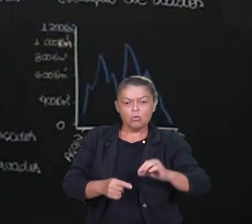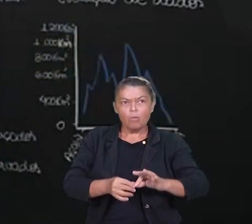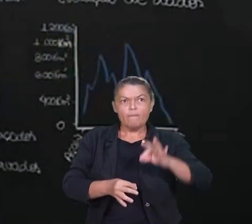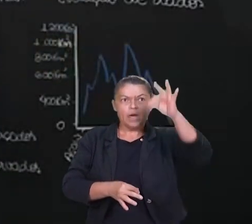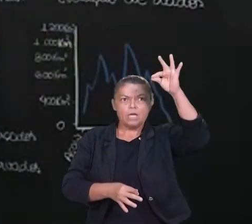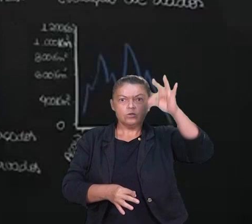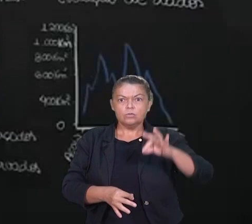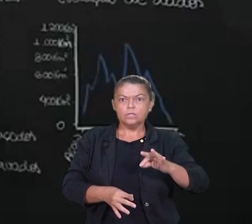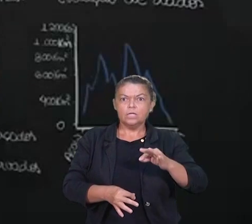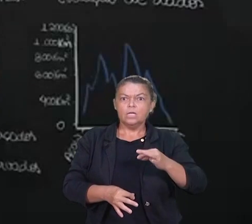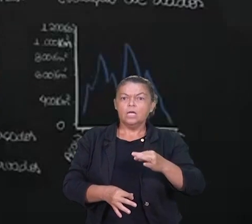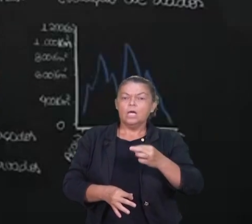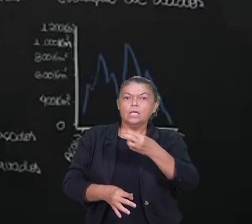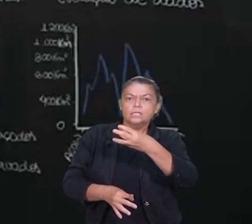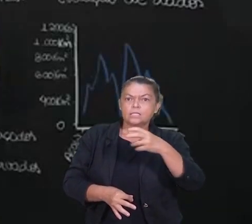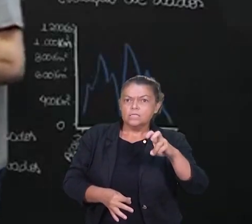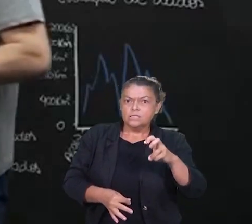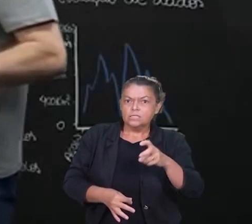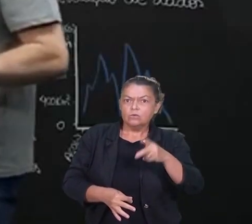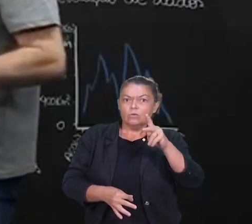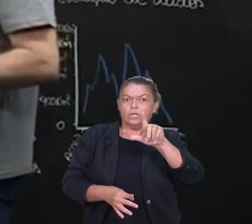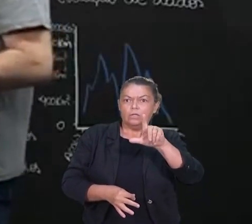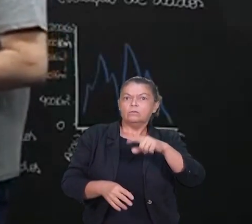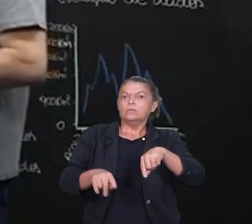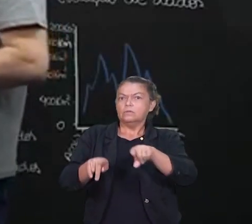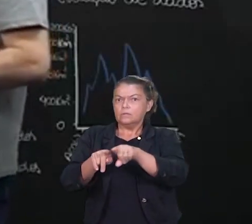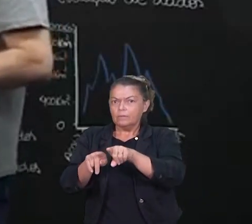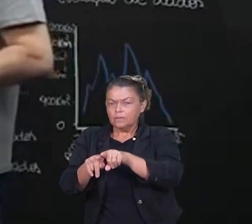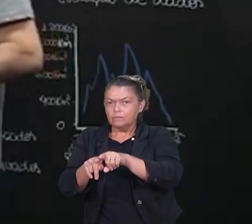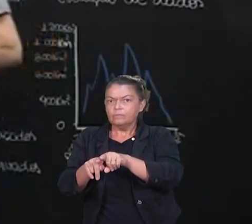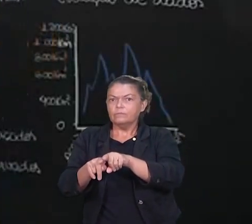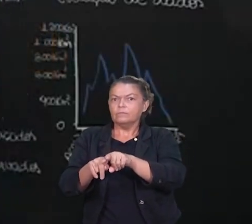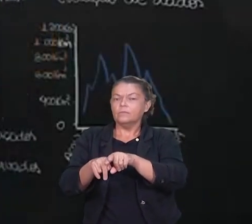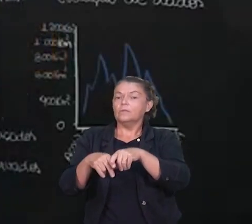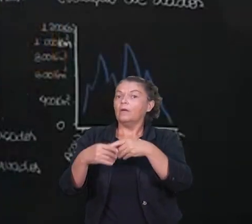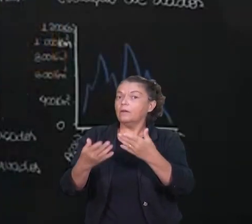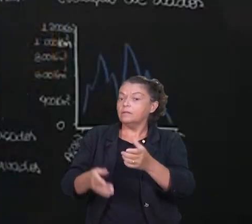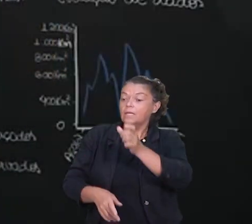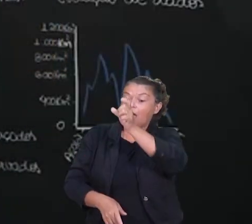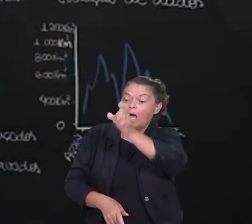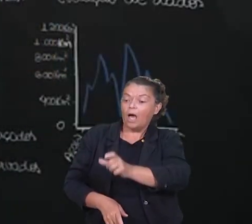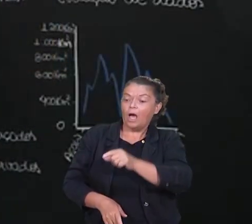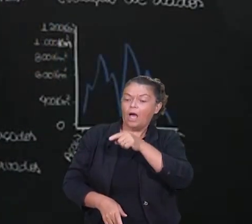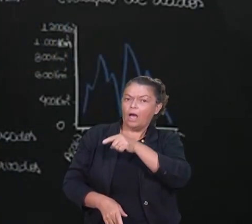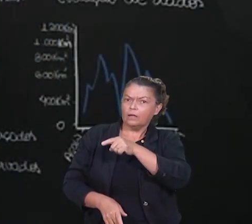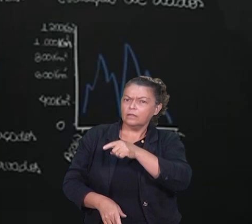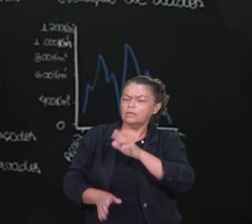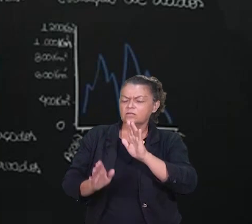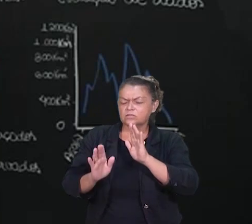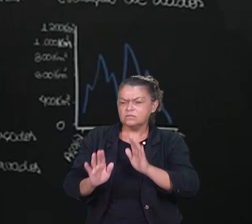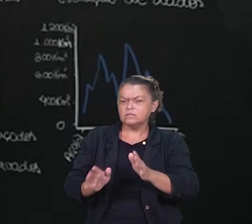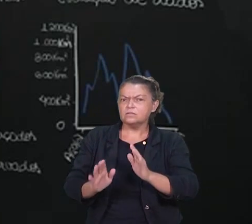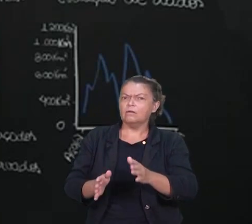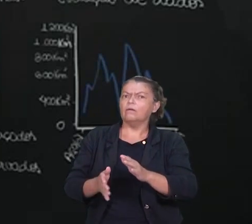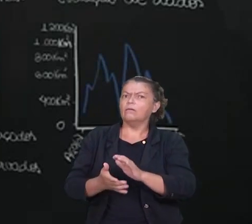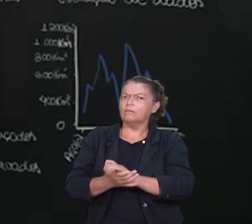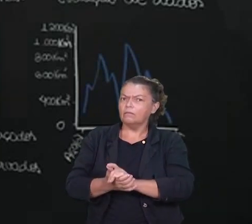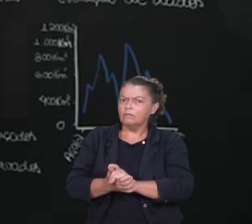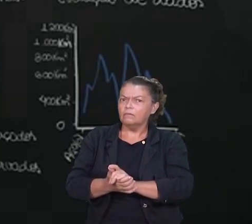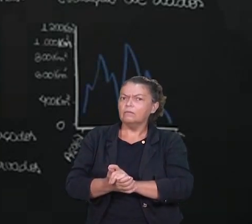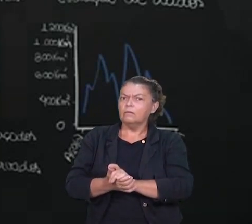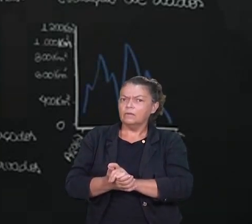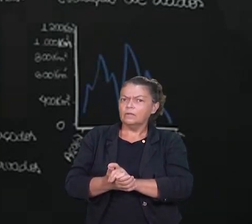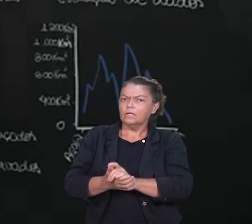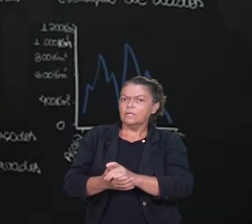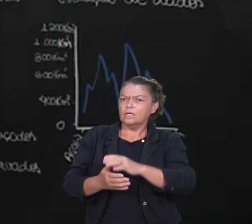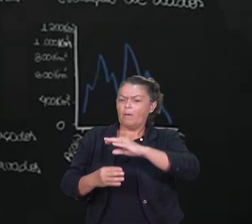kg. Marcos tem 1,10 m com 33,5 kg. Aqui já nos permite fazer cruzamento de